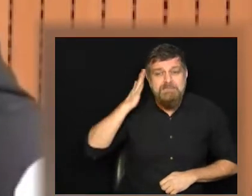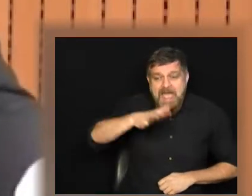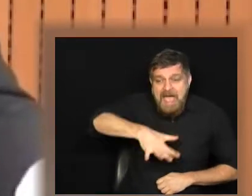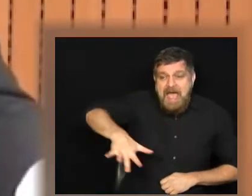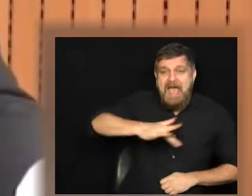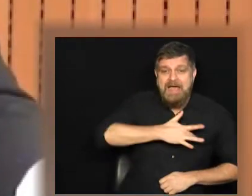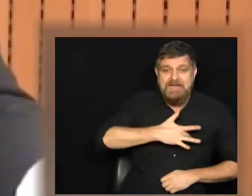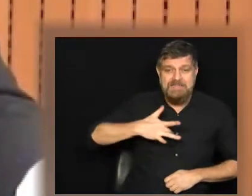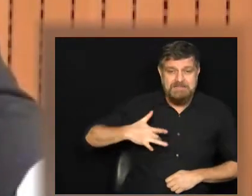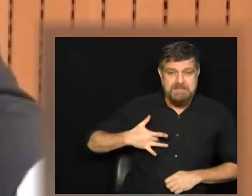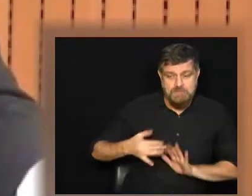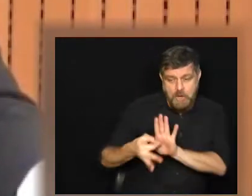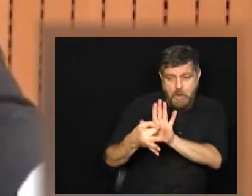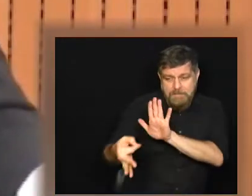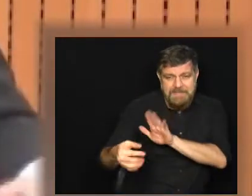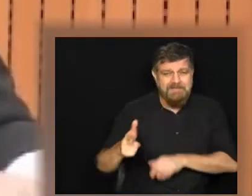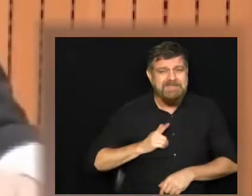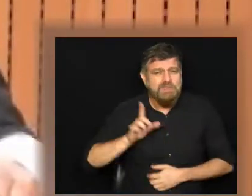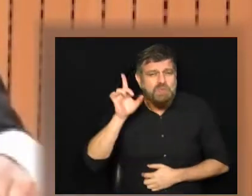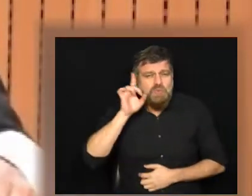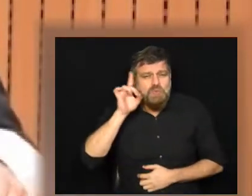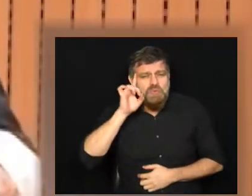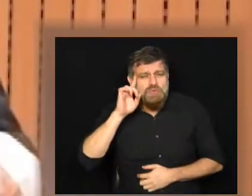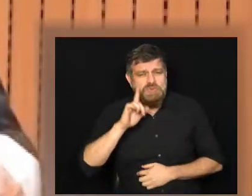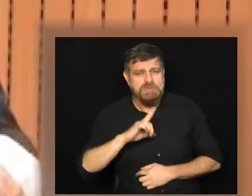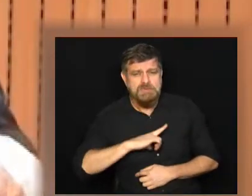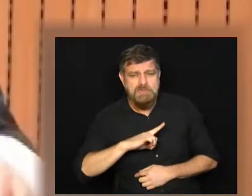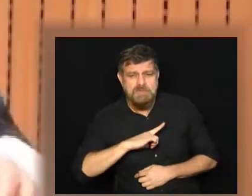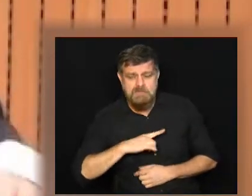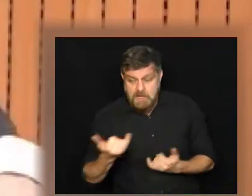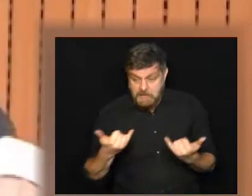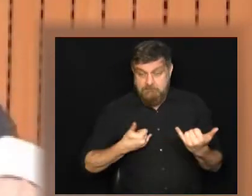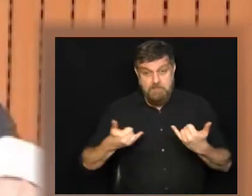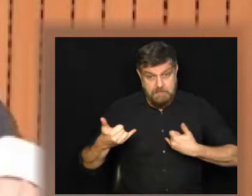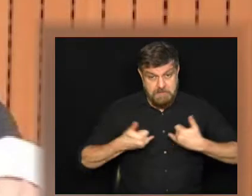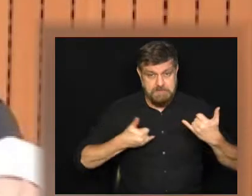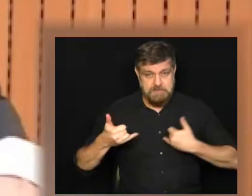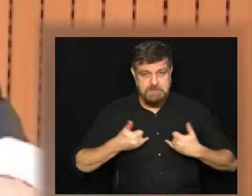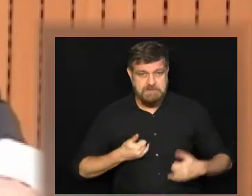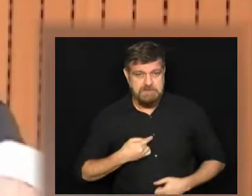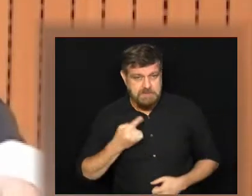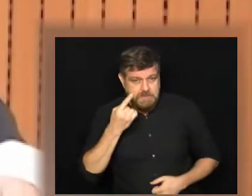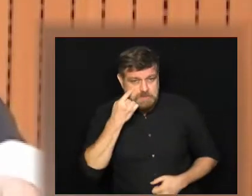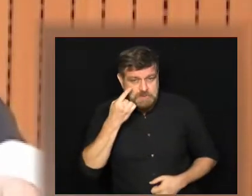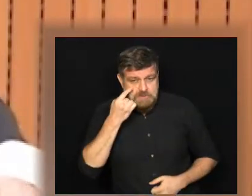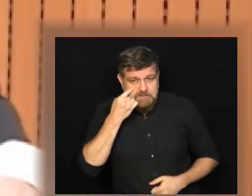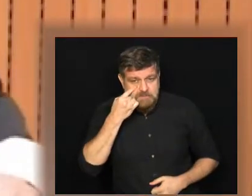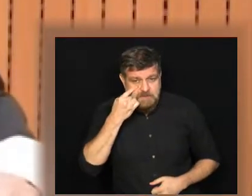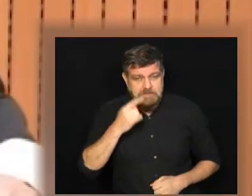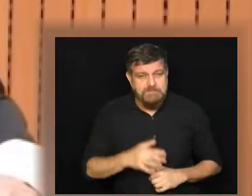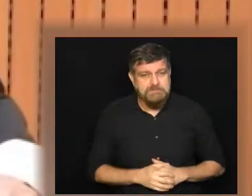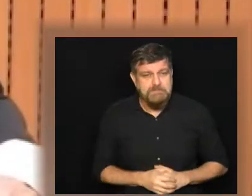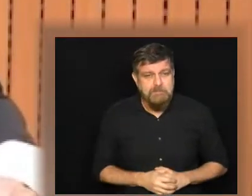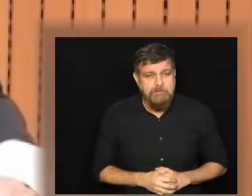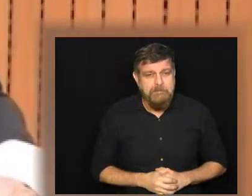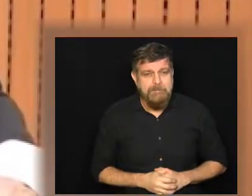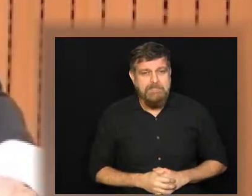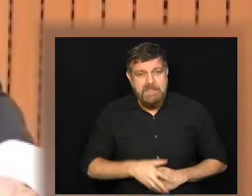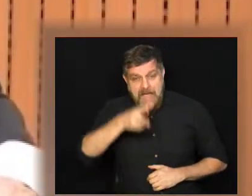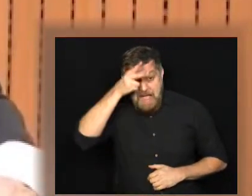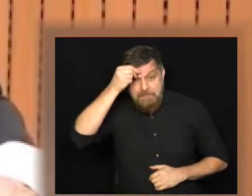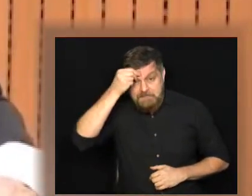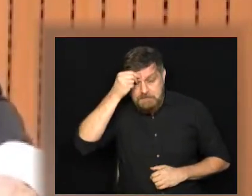né? Nós temos diariamente as informações veiculadas pela